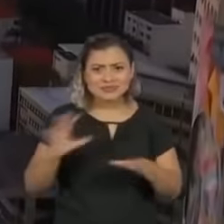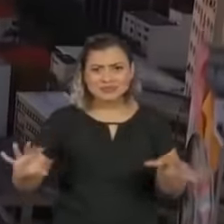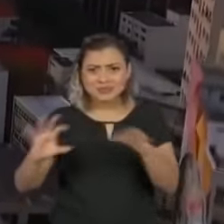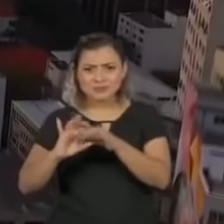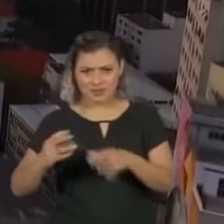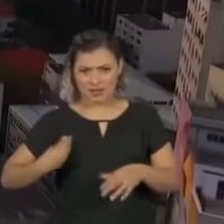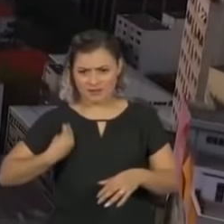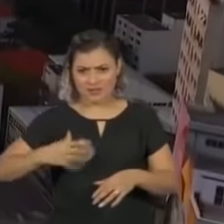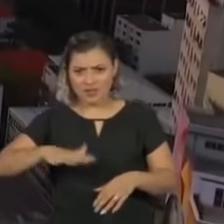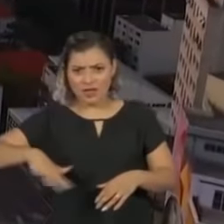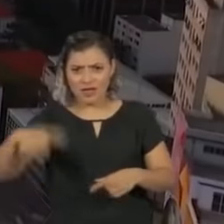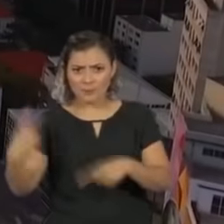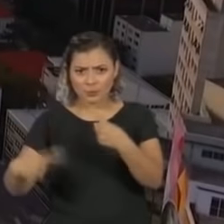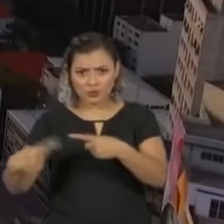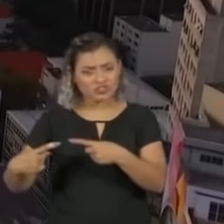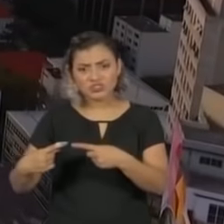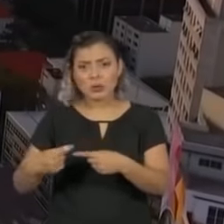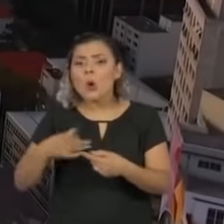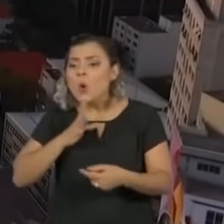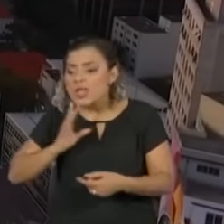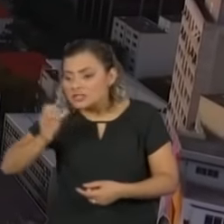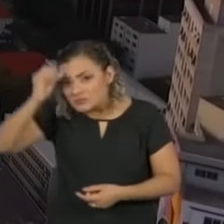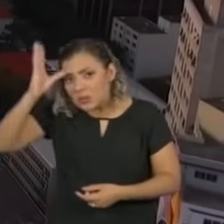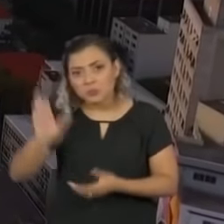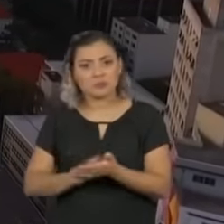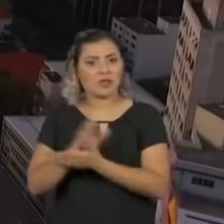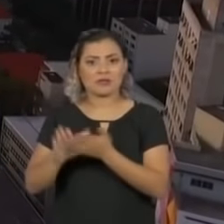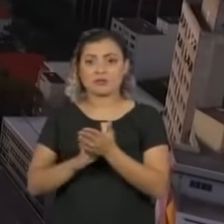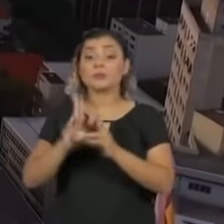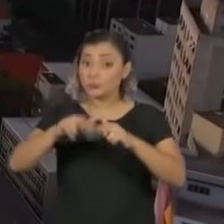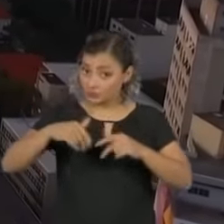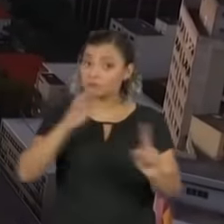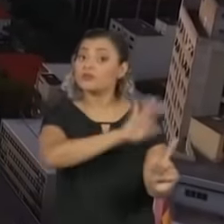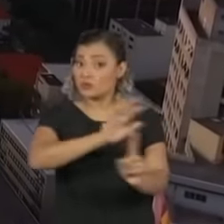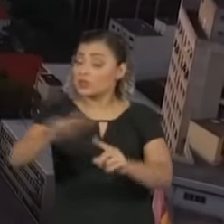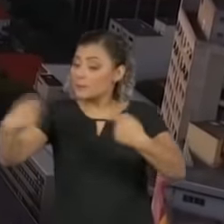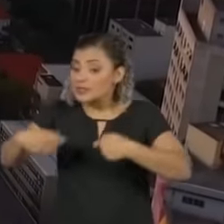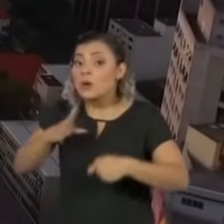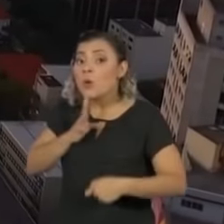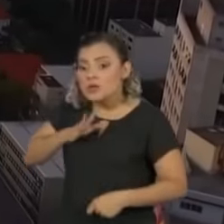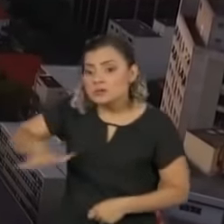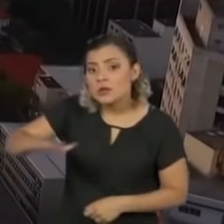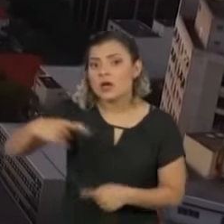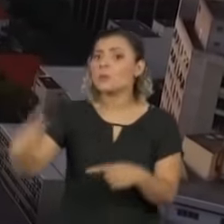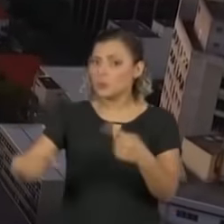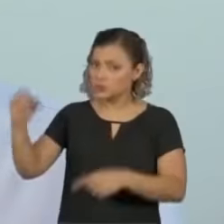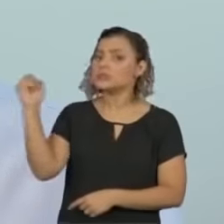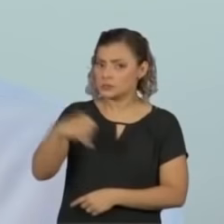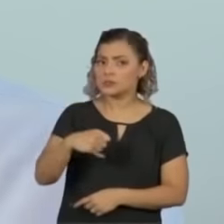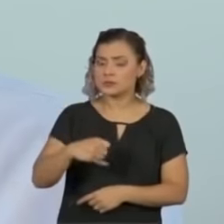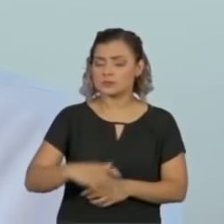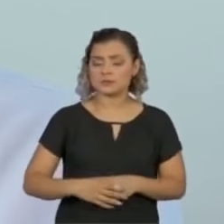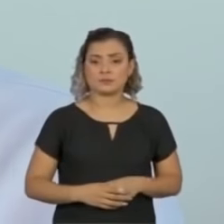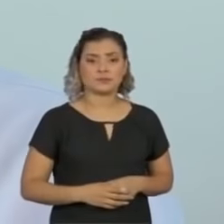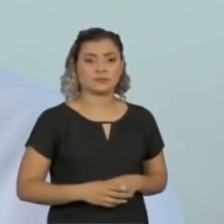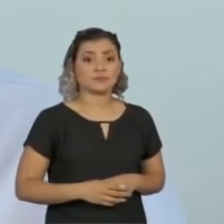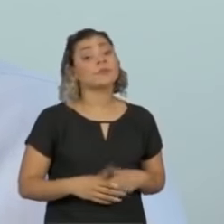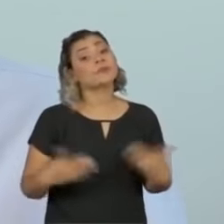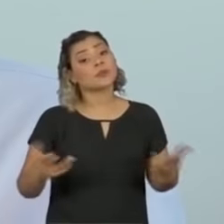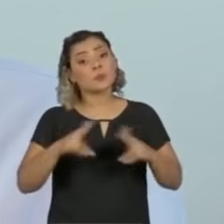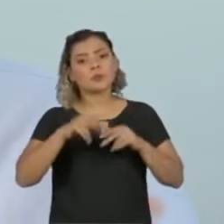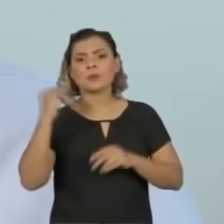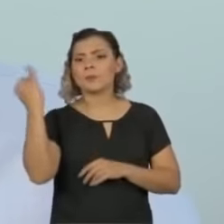vida política da cidade. Mudar esse número é fundamental para melhorar a qualidade de vida em comunidade. É muito importante você